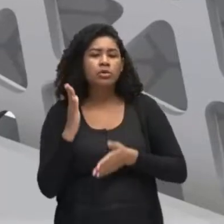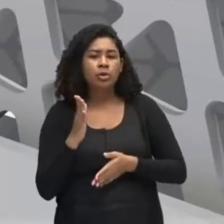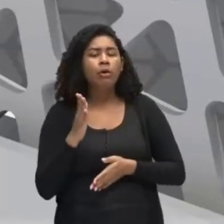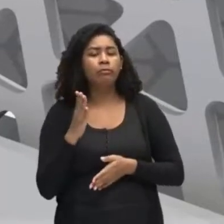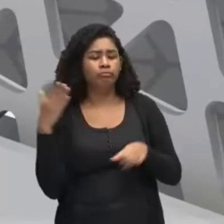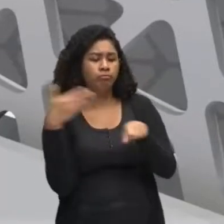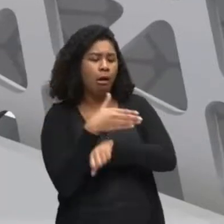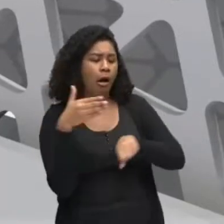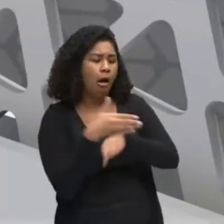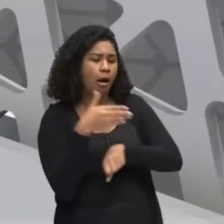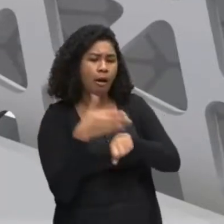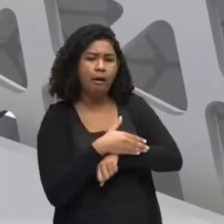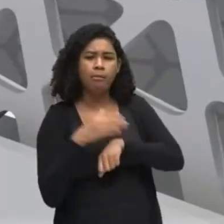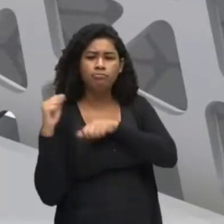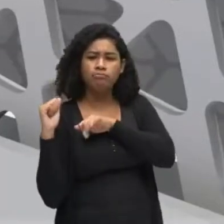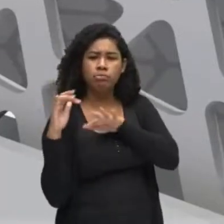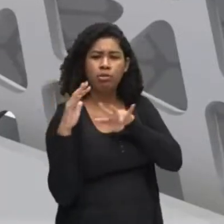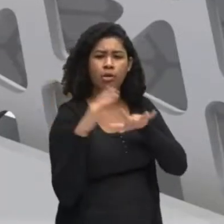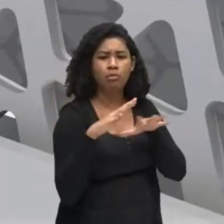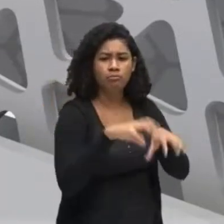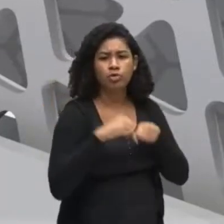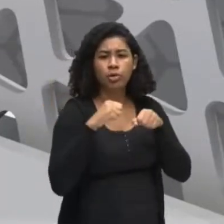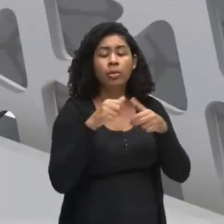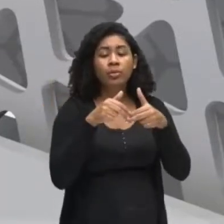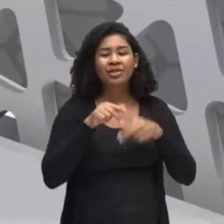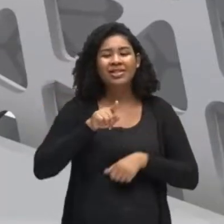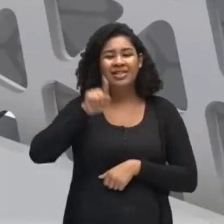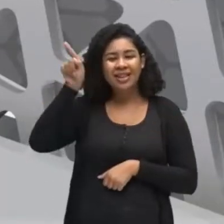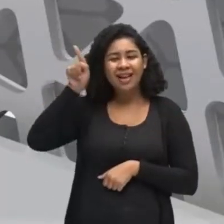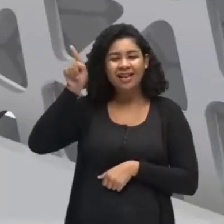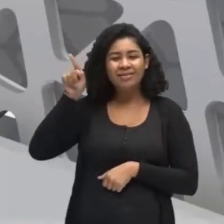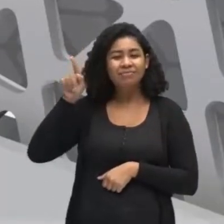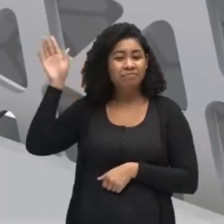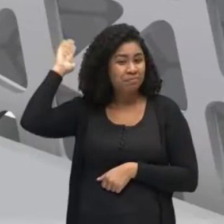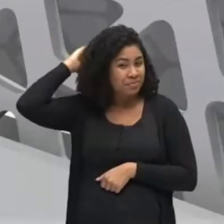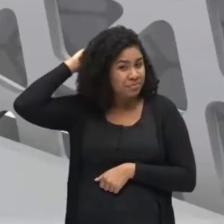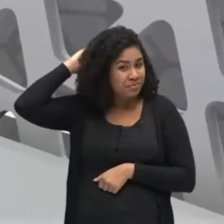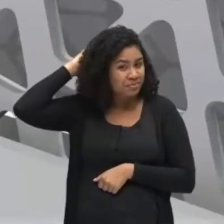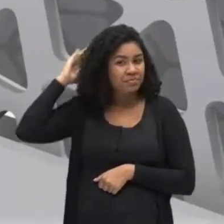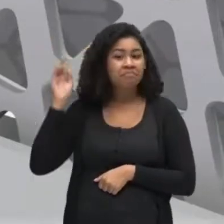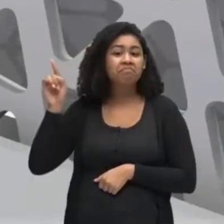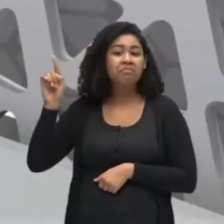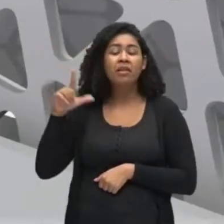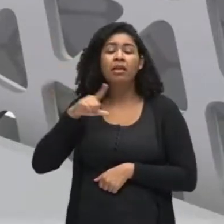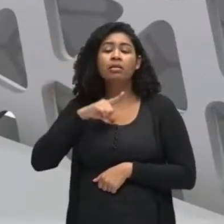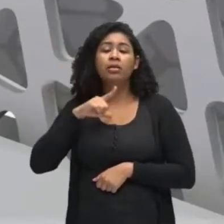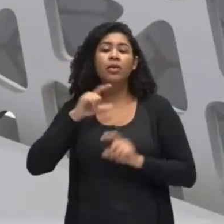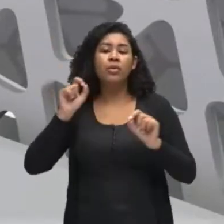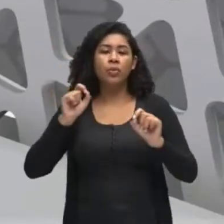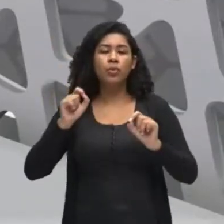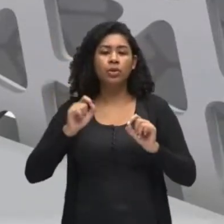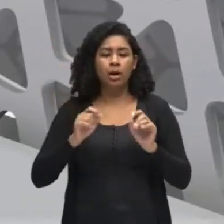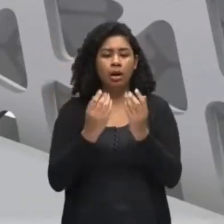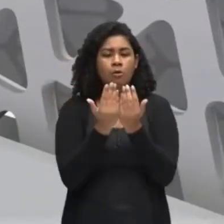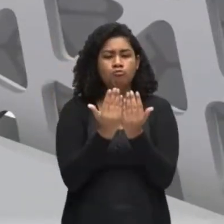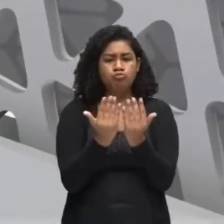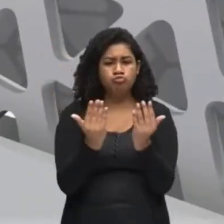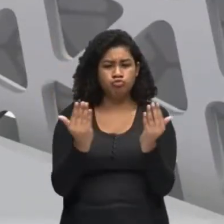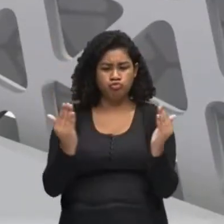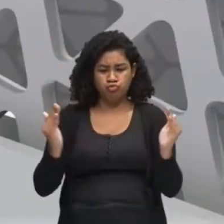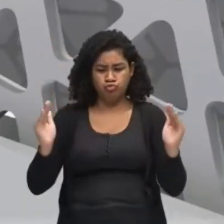ali na cidade de Belém nós temos o Forte do Presépio, que foi construído para expulsar futuros